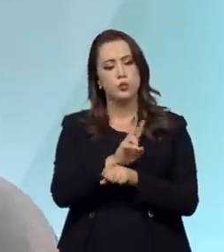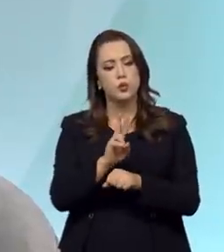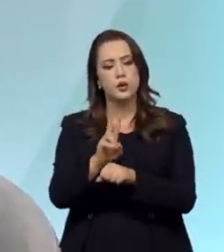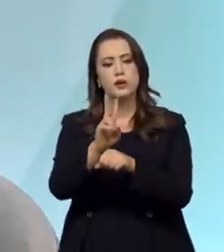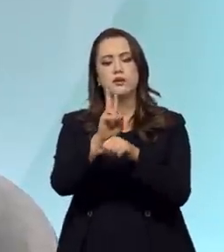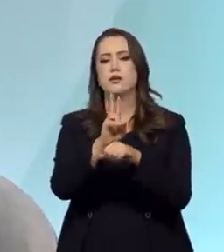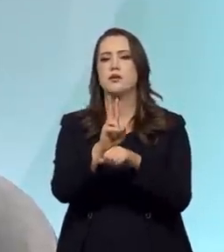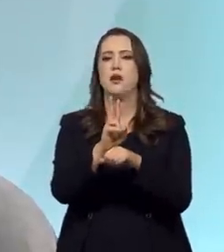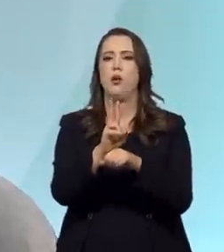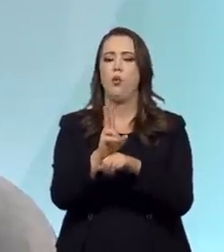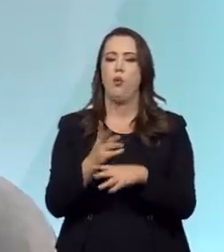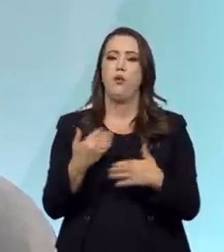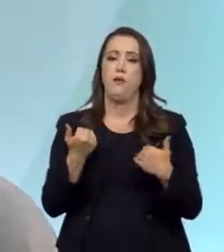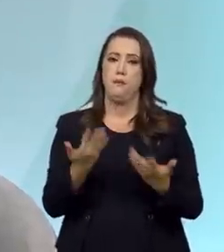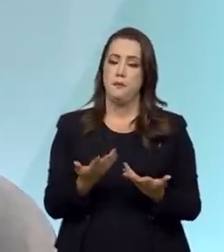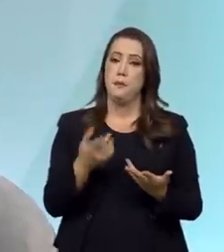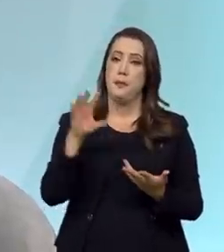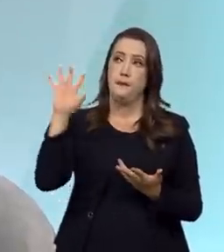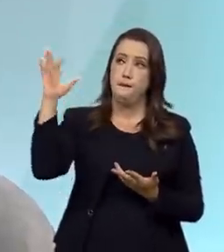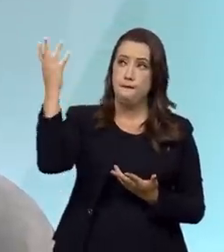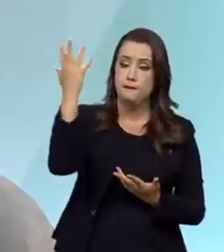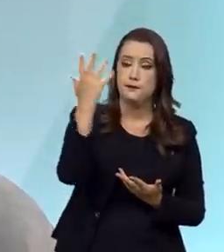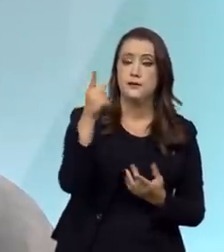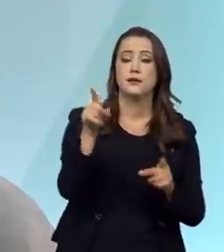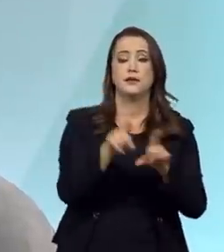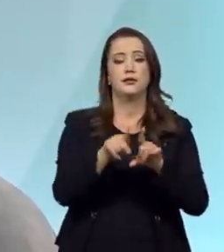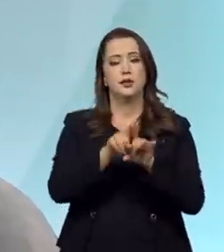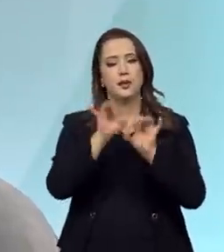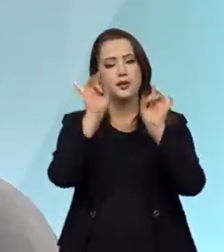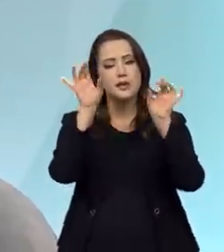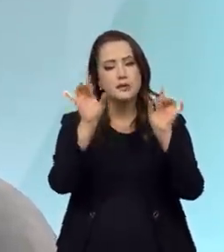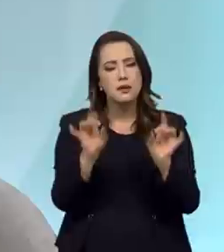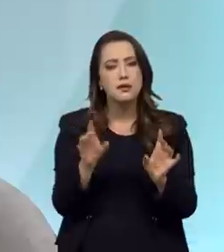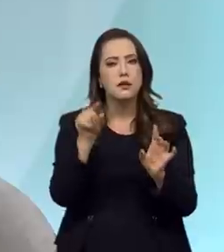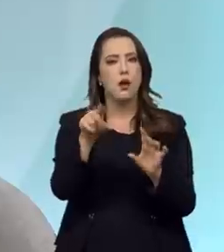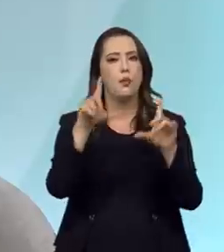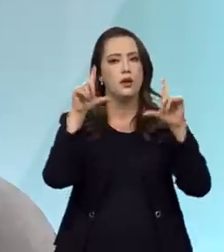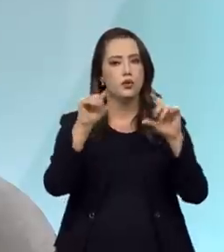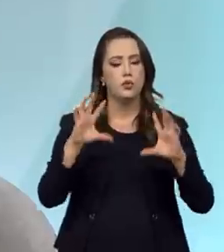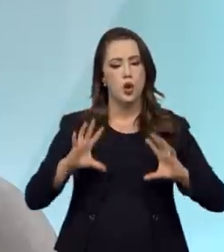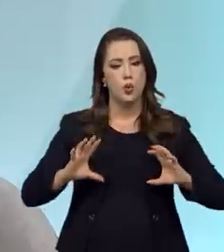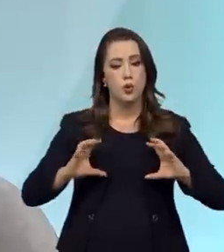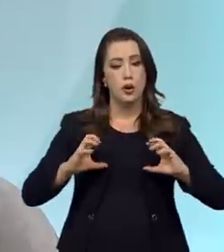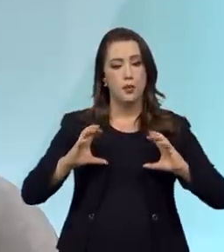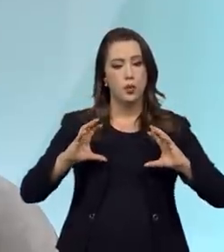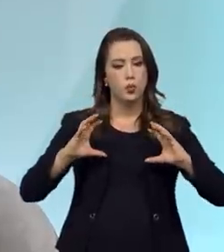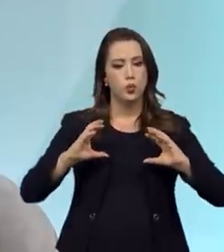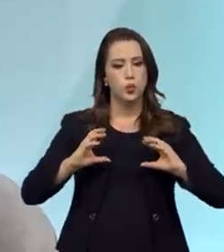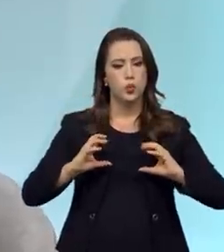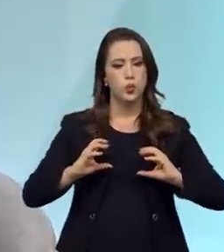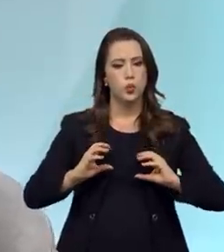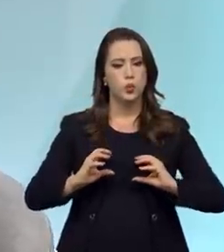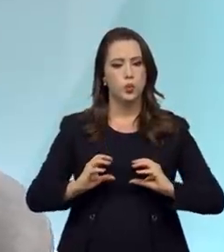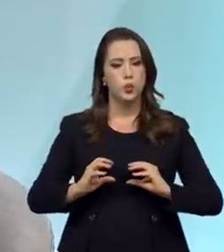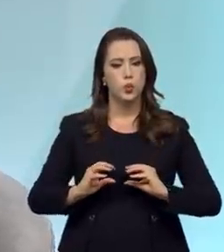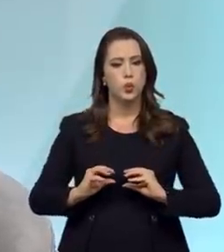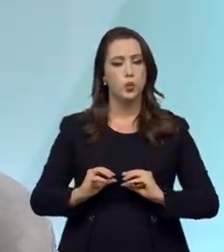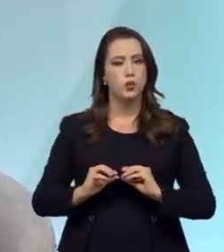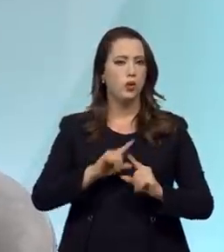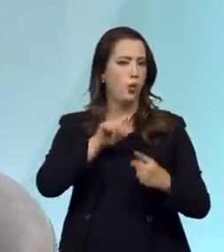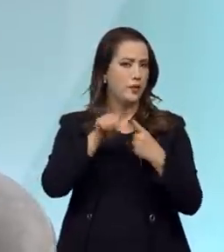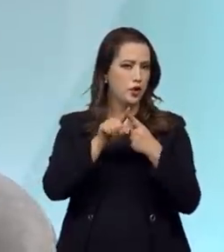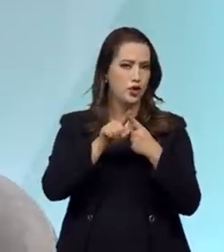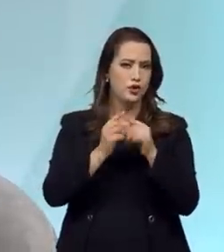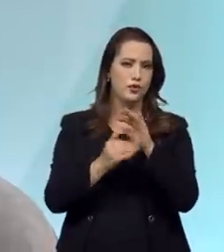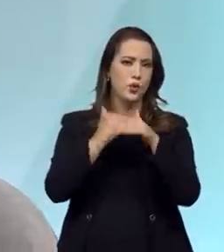proteção de vegetação nativa de Floresta Nativa E especialmente redução de emissões tudo isso na linha de um crescimento